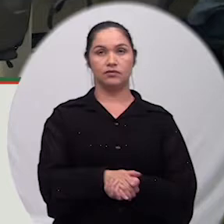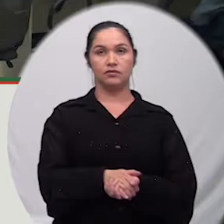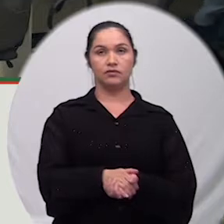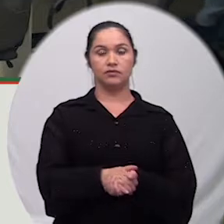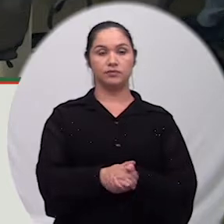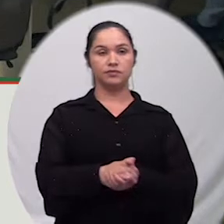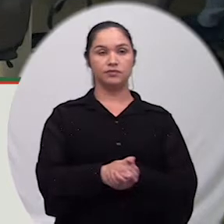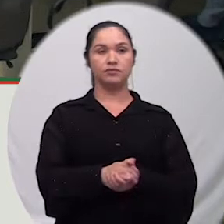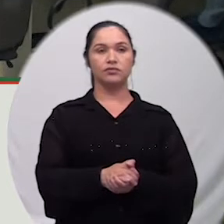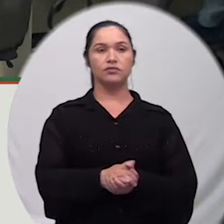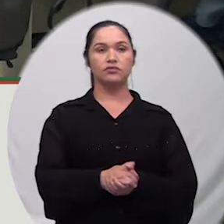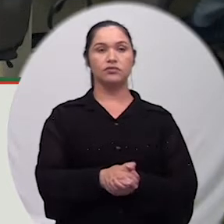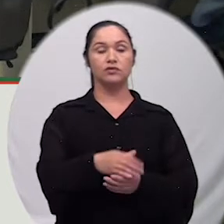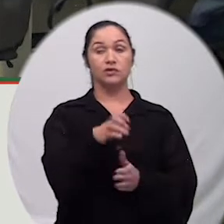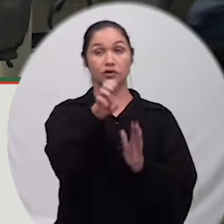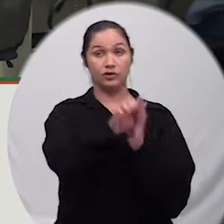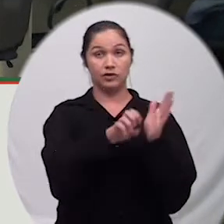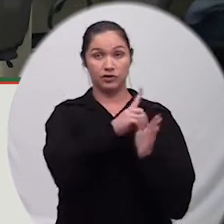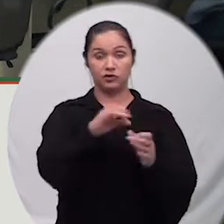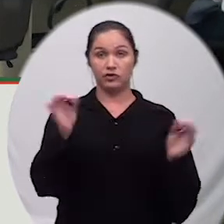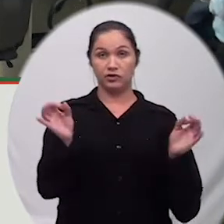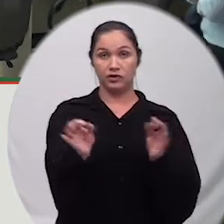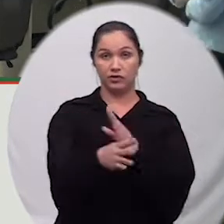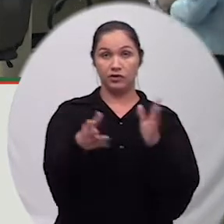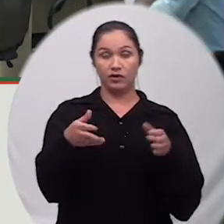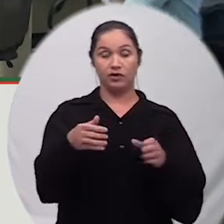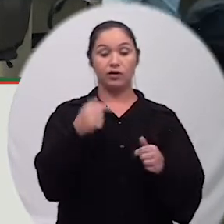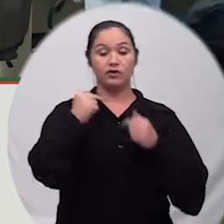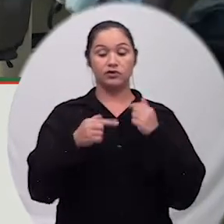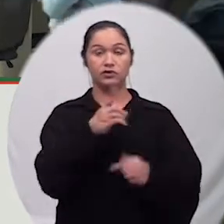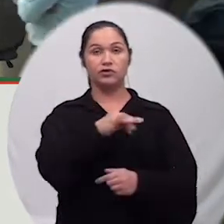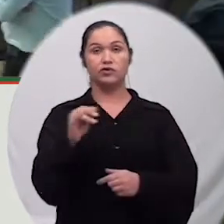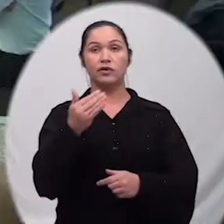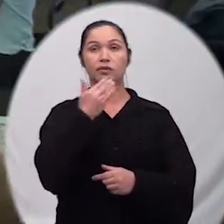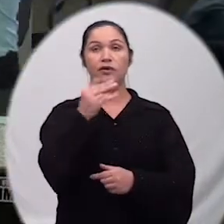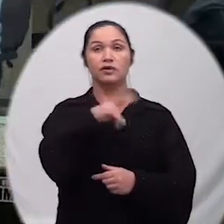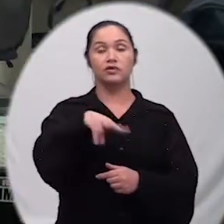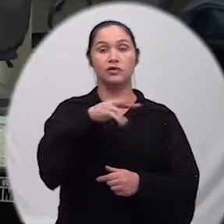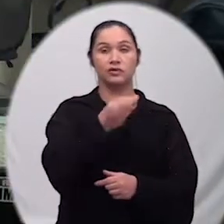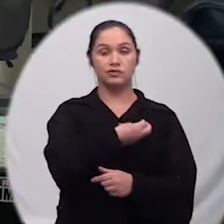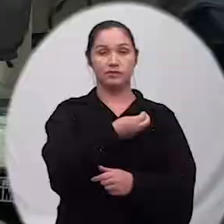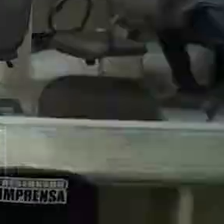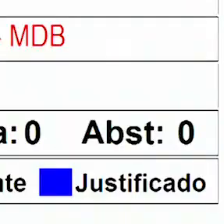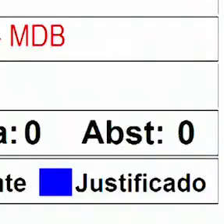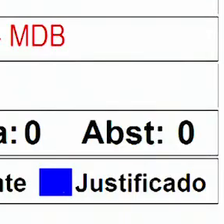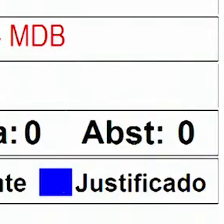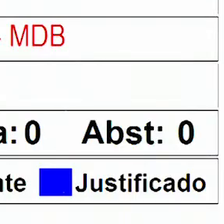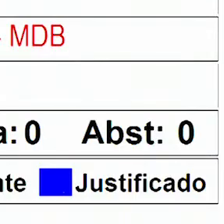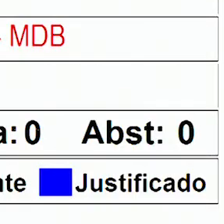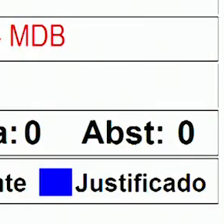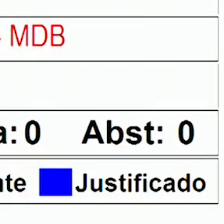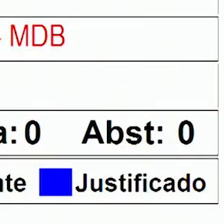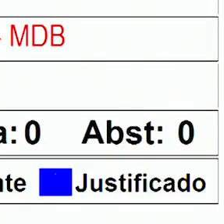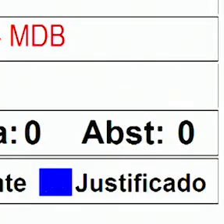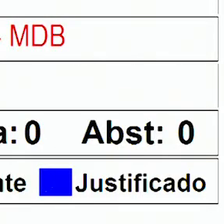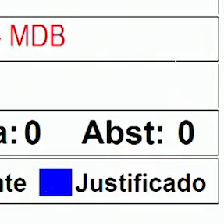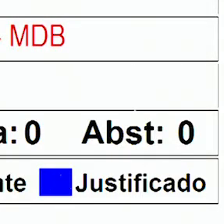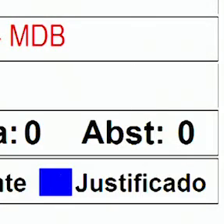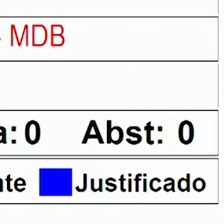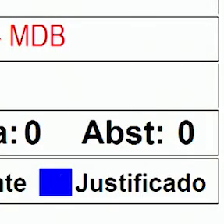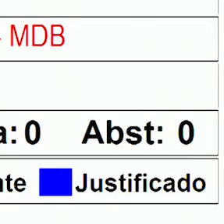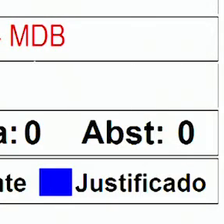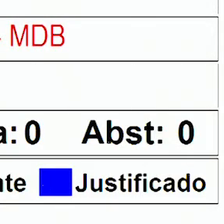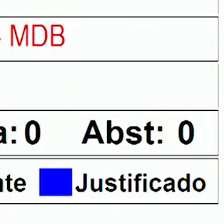Terminado o grande expediente, passamos para a ordem do dia. Solicito aos senhores vereadores para que façam a confirmação do quórum.